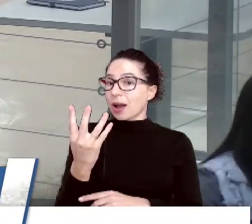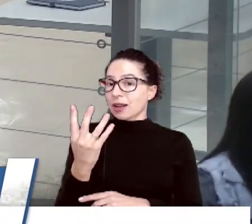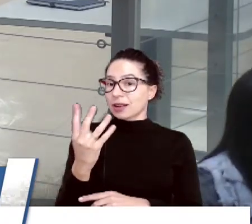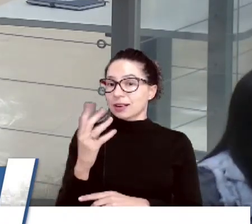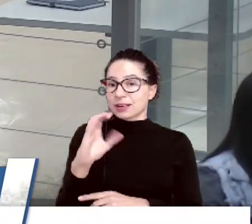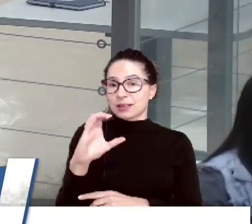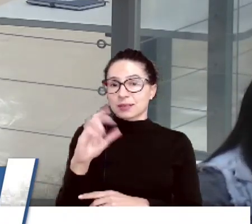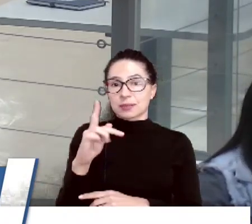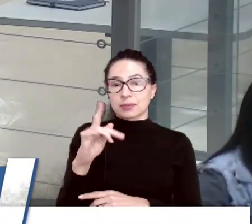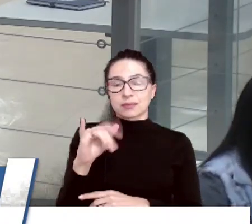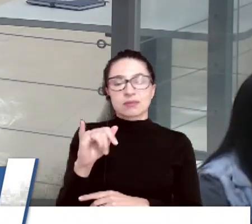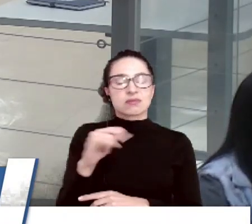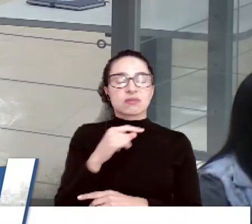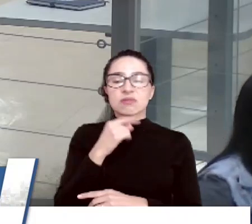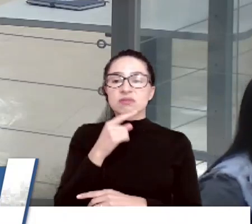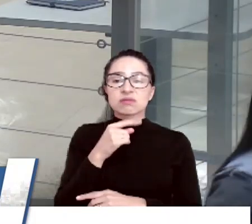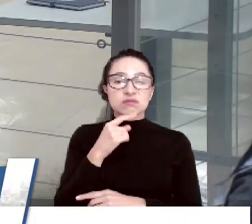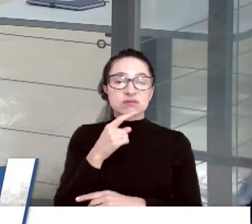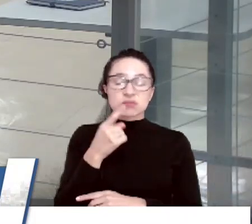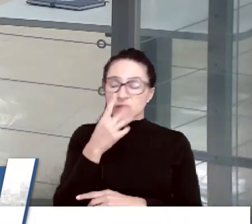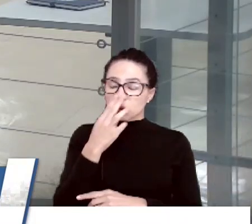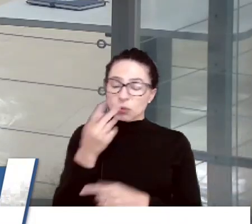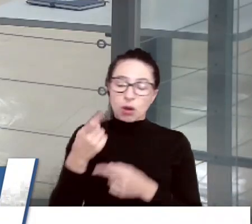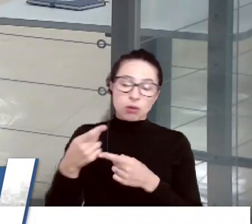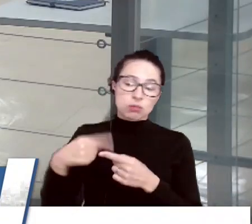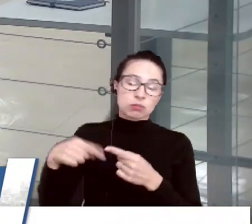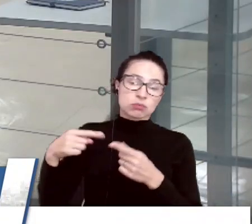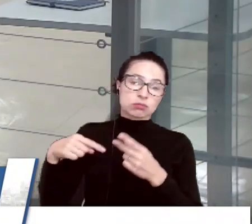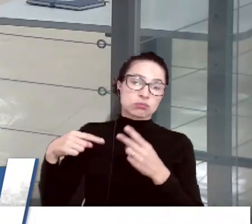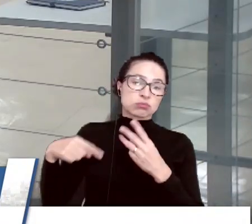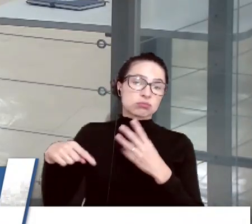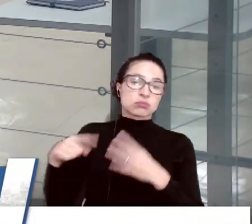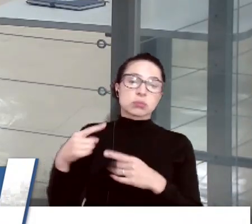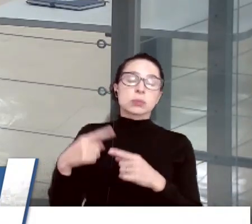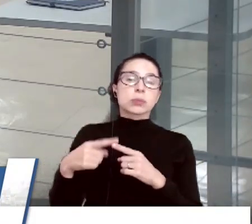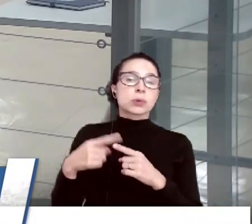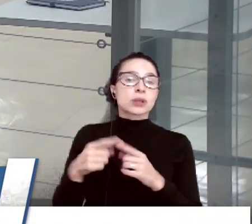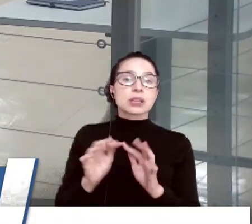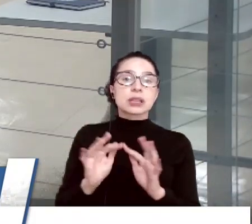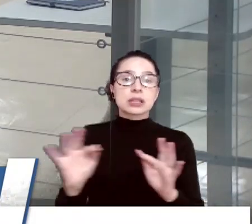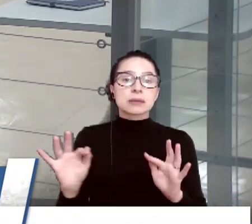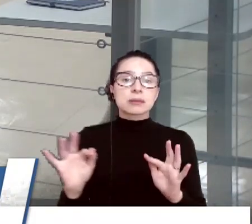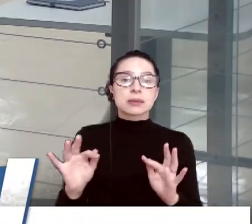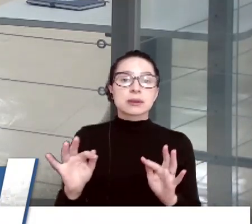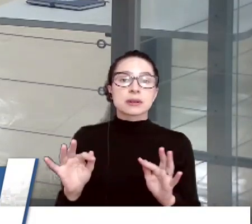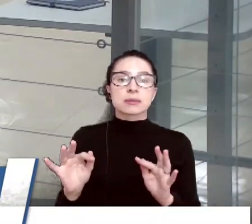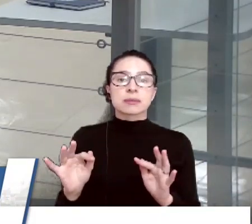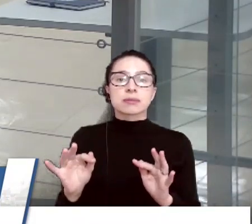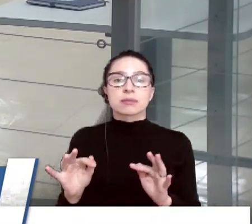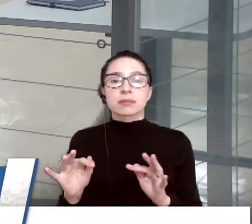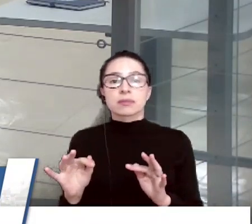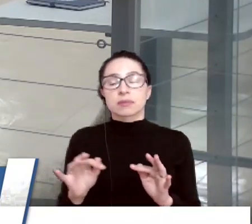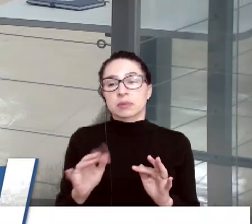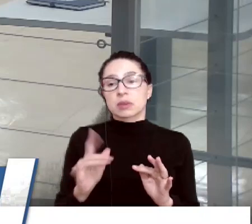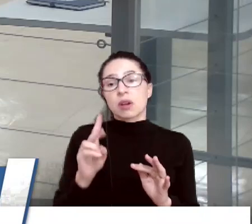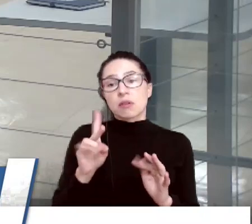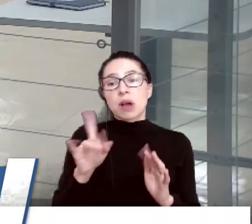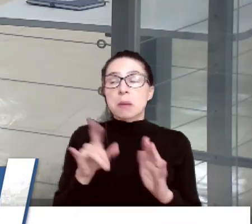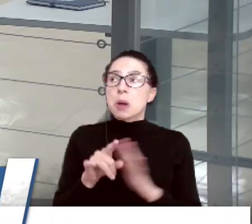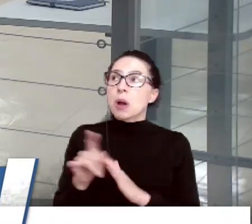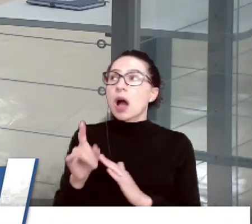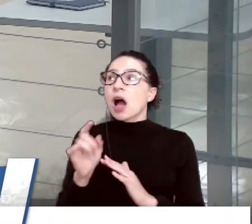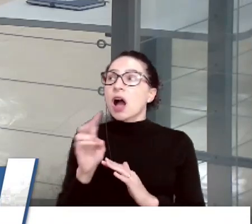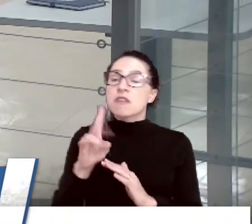E não vai dar em nada como não deram as outras. Por uma razão muito simples. Vocês podem perguntar, bom, vamos